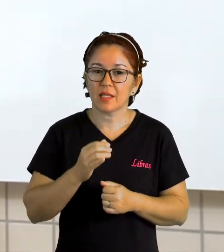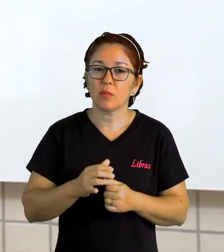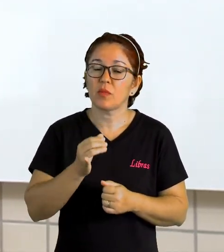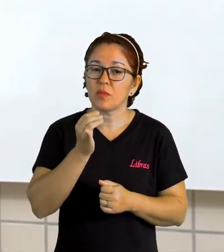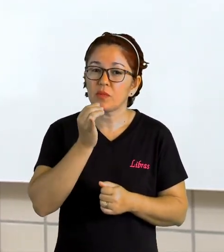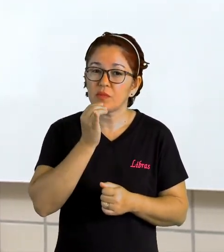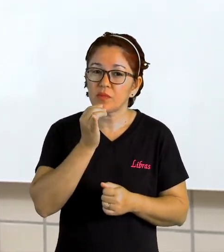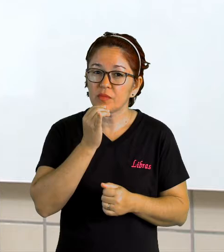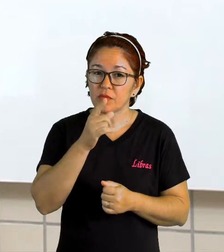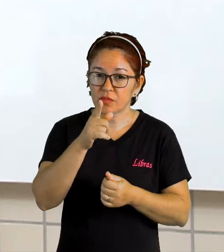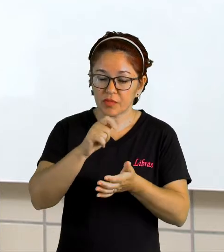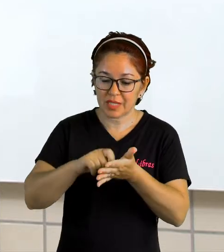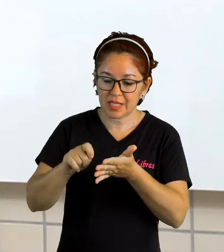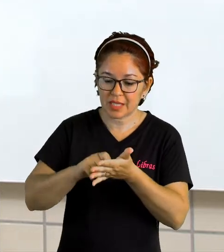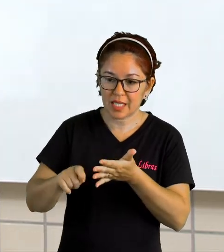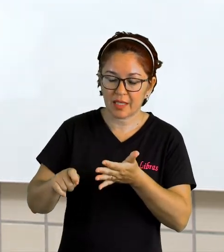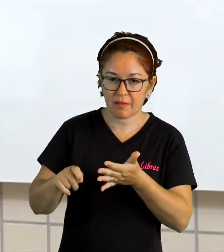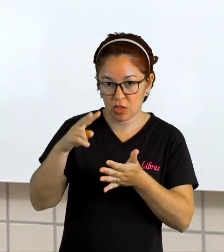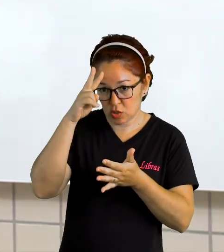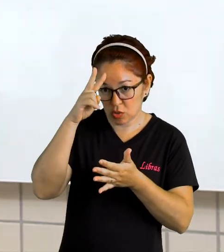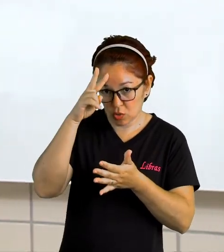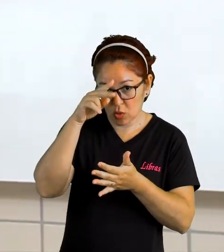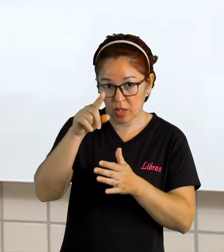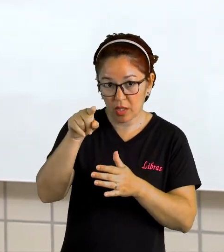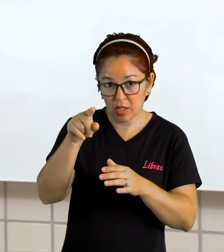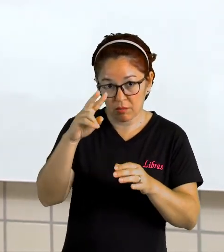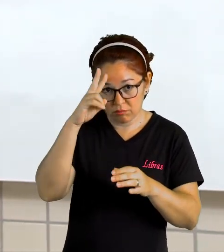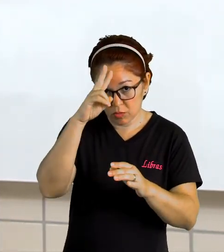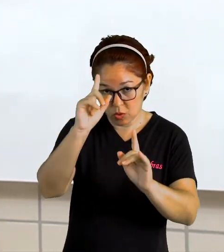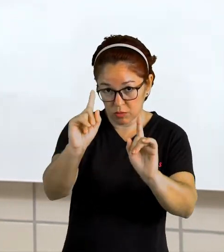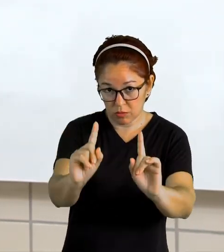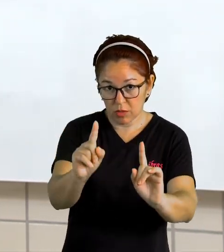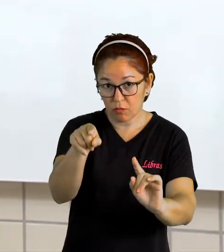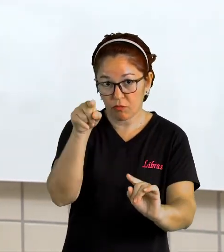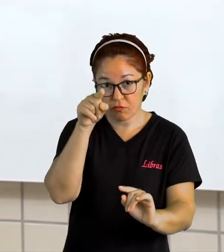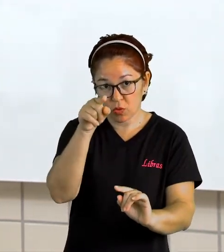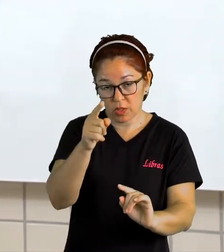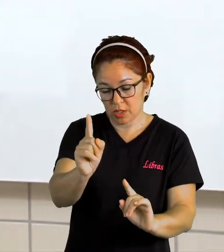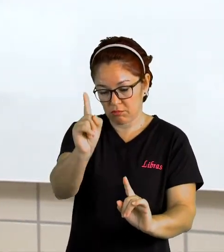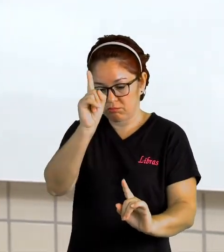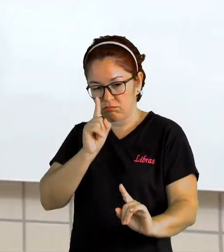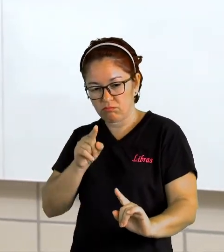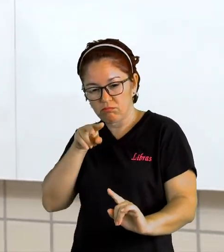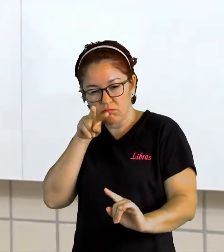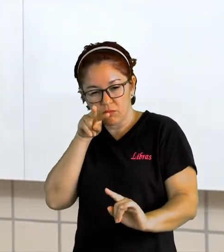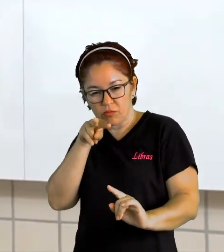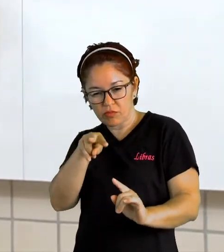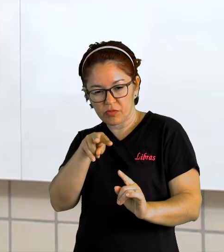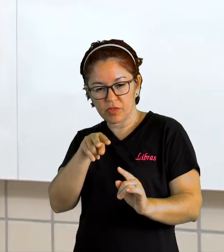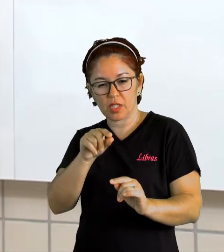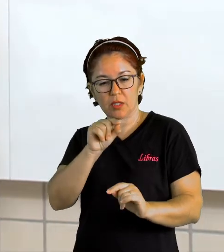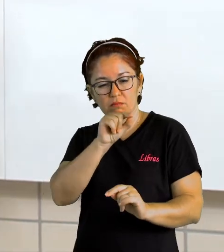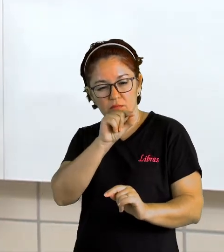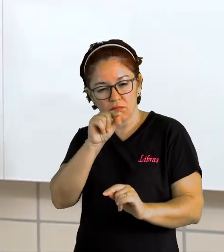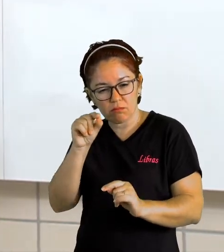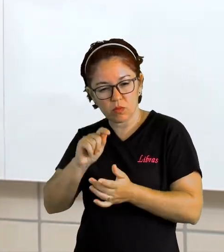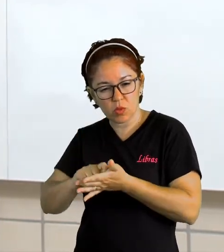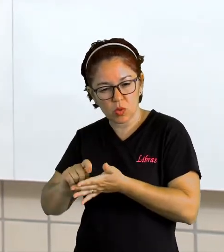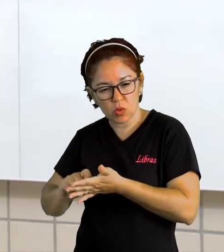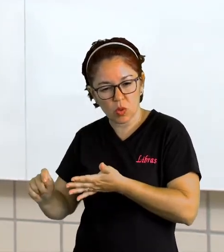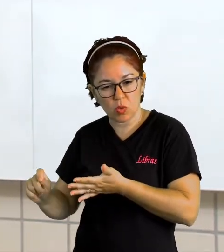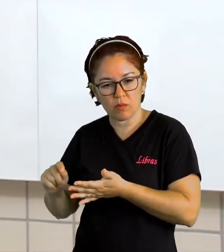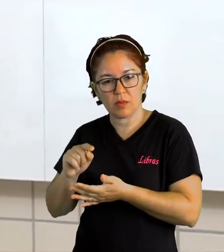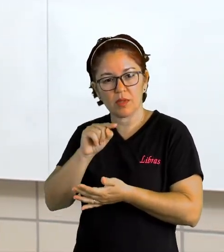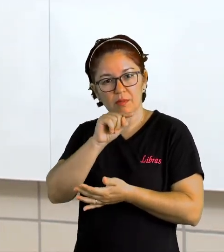usando justamente o travessão. Então na primeira linha você vai colocar travessão, que horror! Aí na segunda linha,